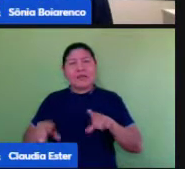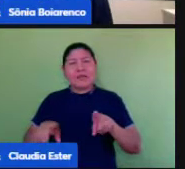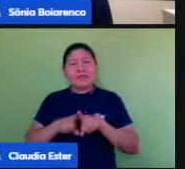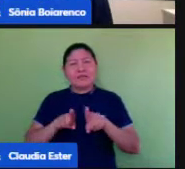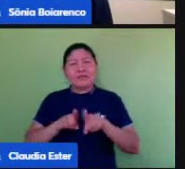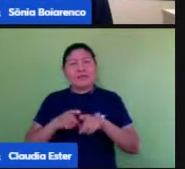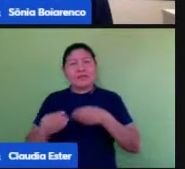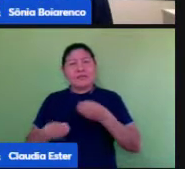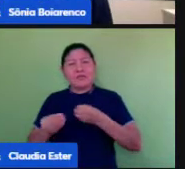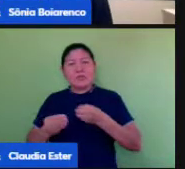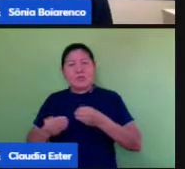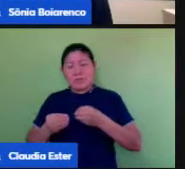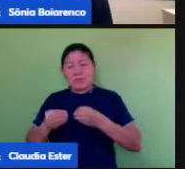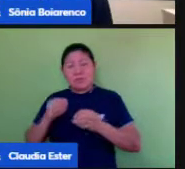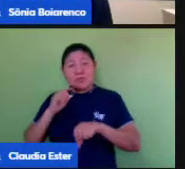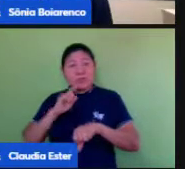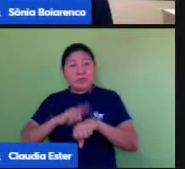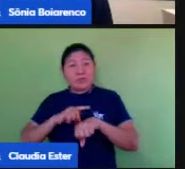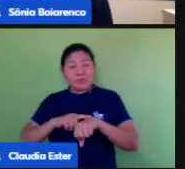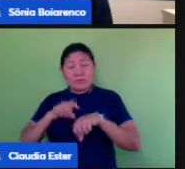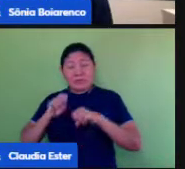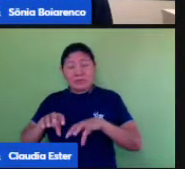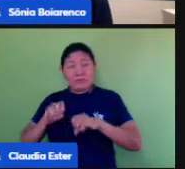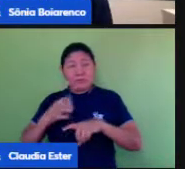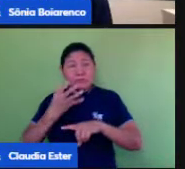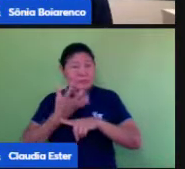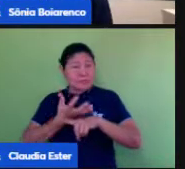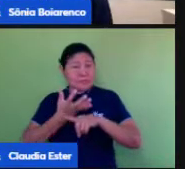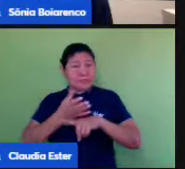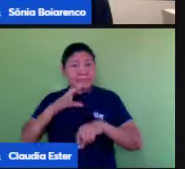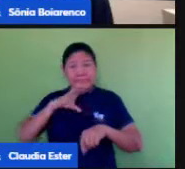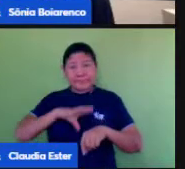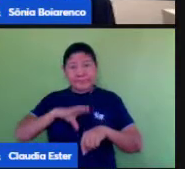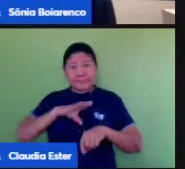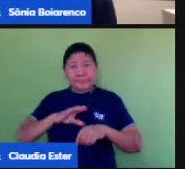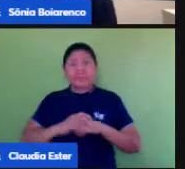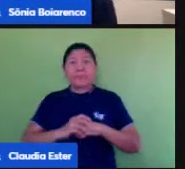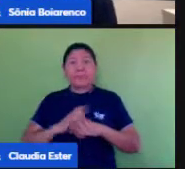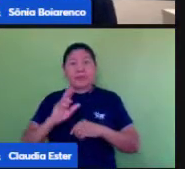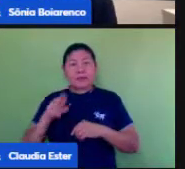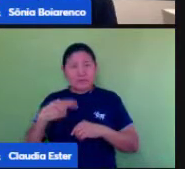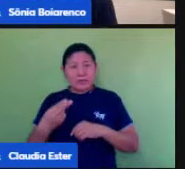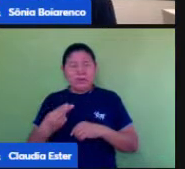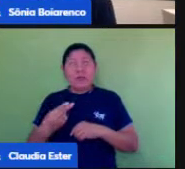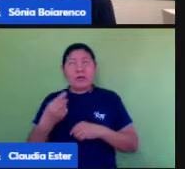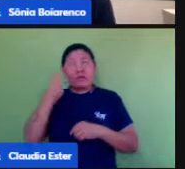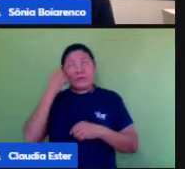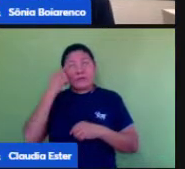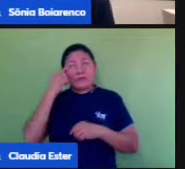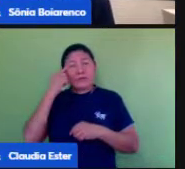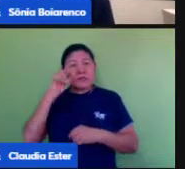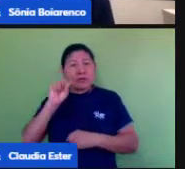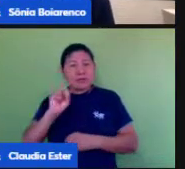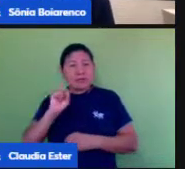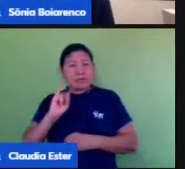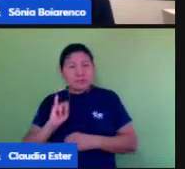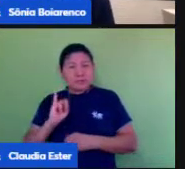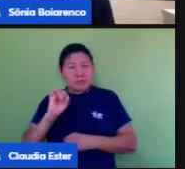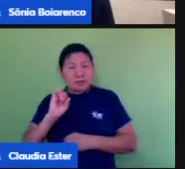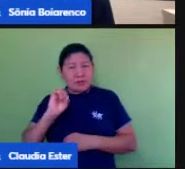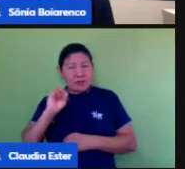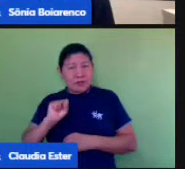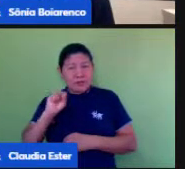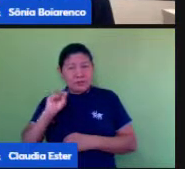ensino de língua portuguesa. Bom, nossa SDI foi pensada em 2 componentes